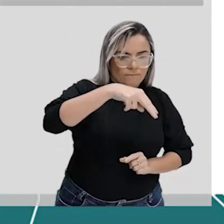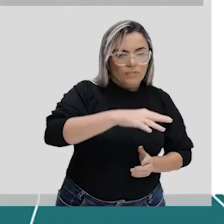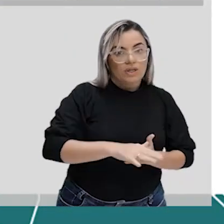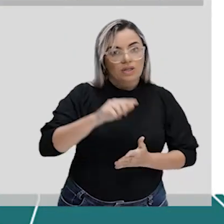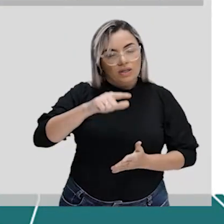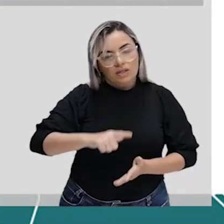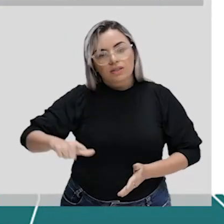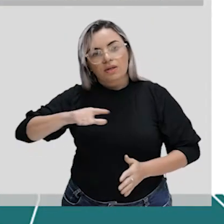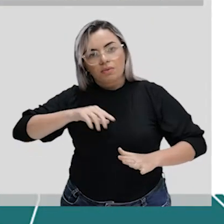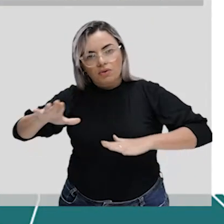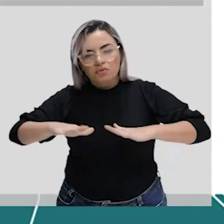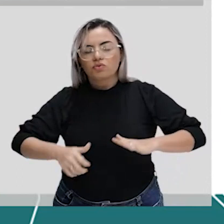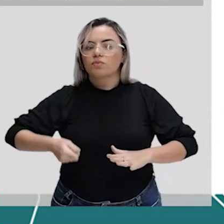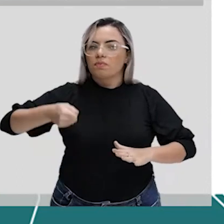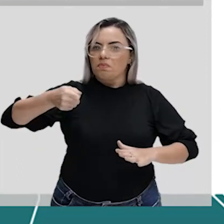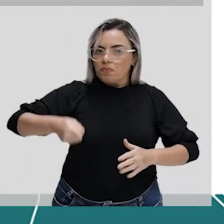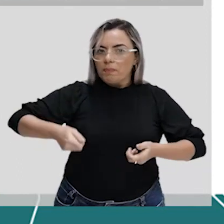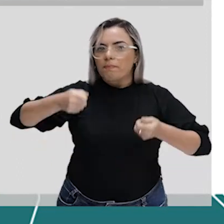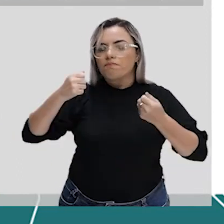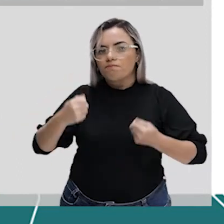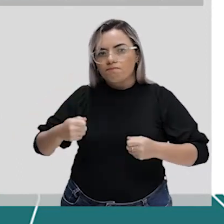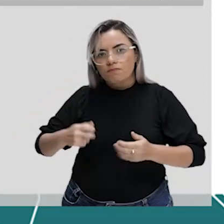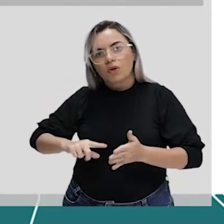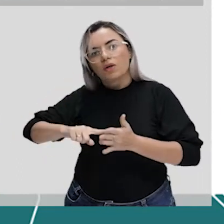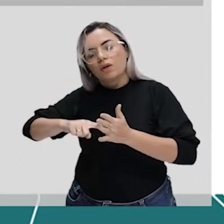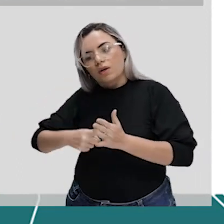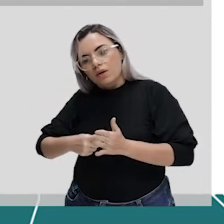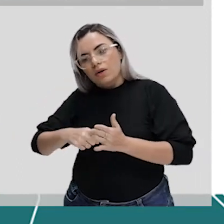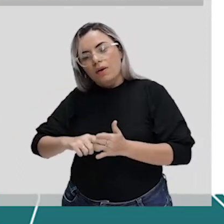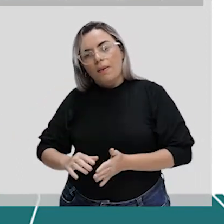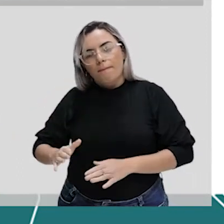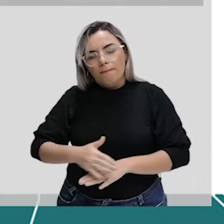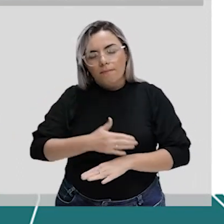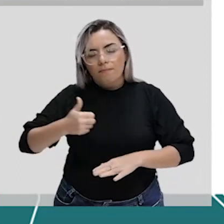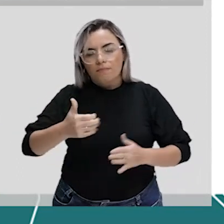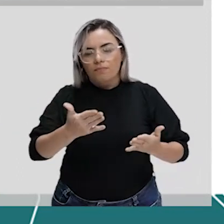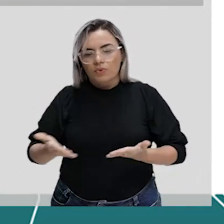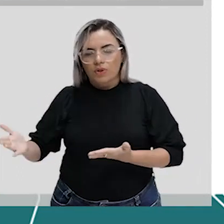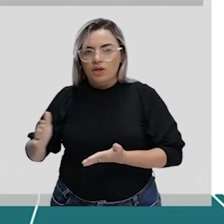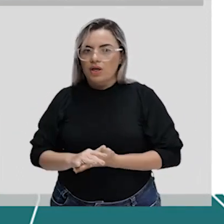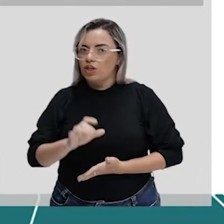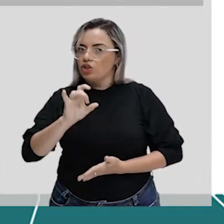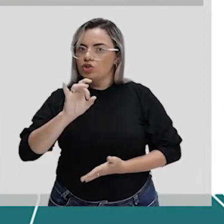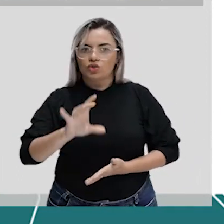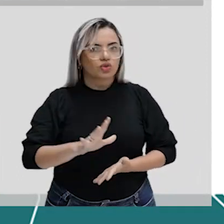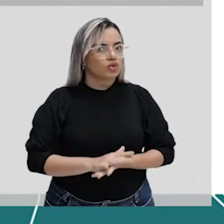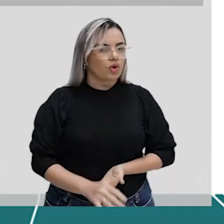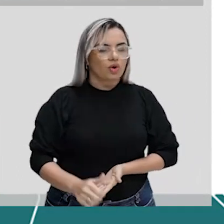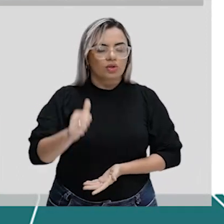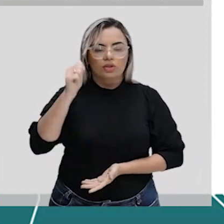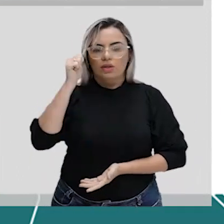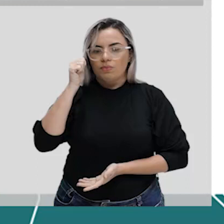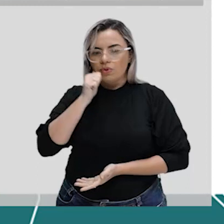vão fazendo as suas apresentações nessas barras. É um aparelho que é exclusivamente do sexo